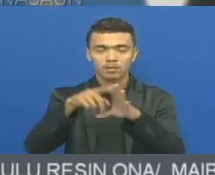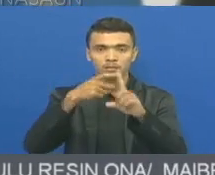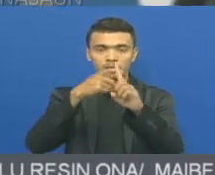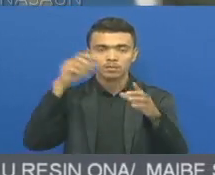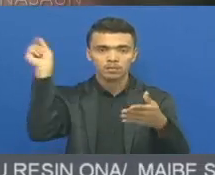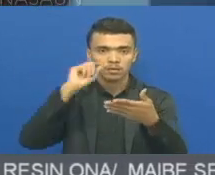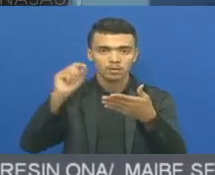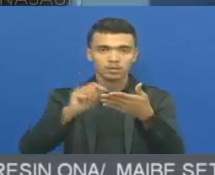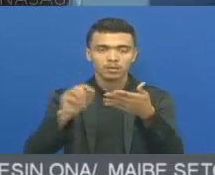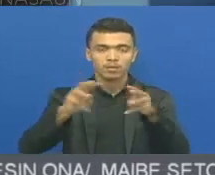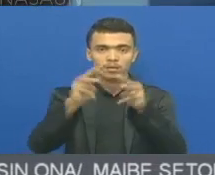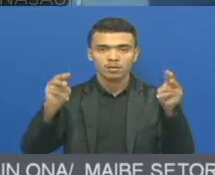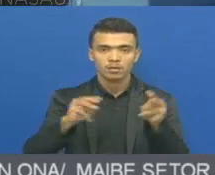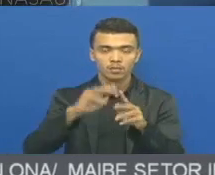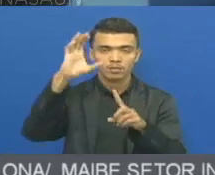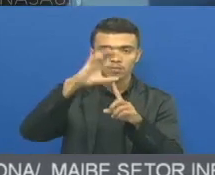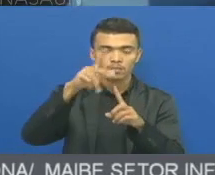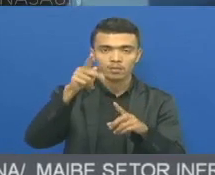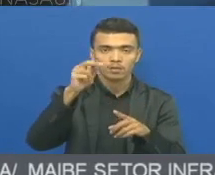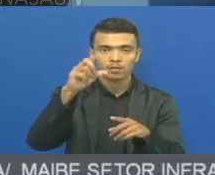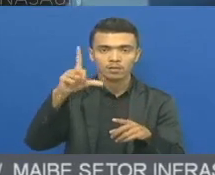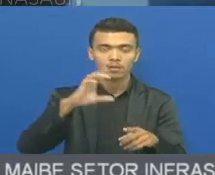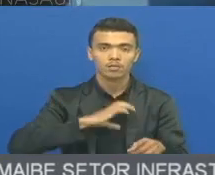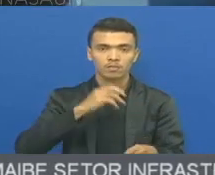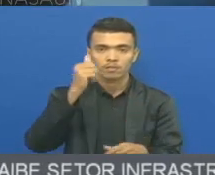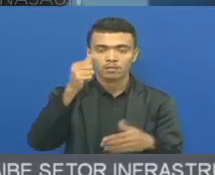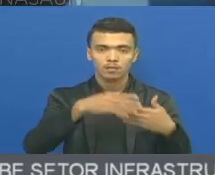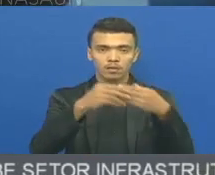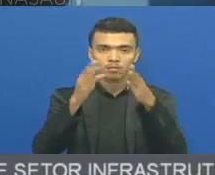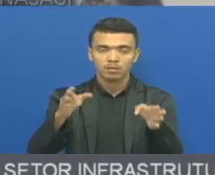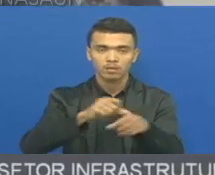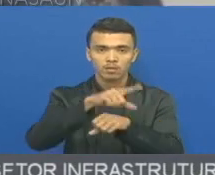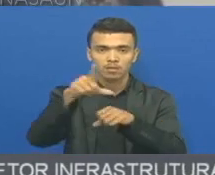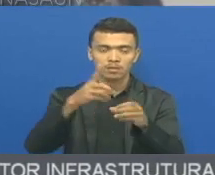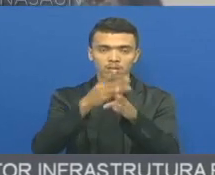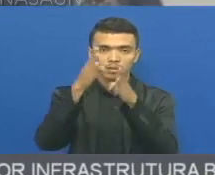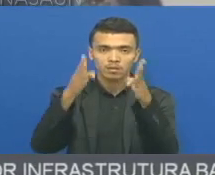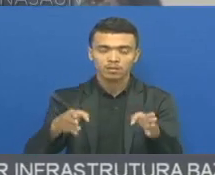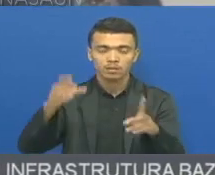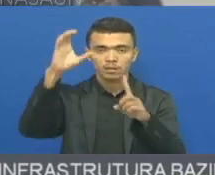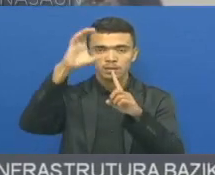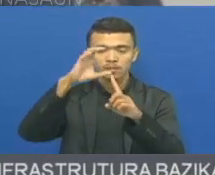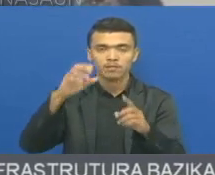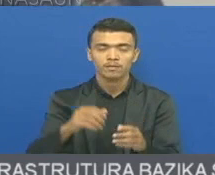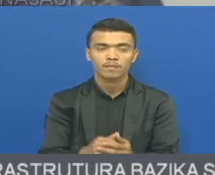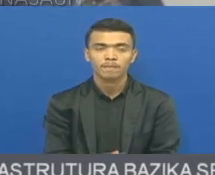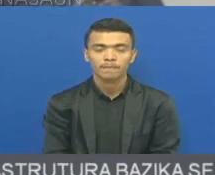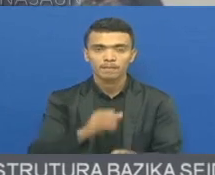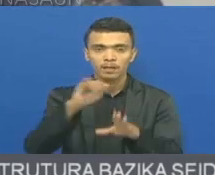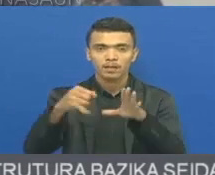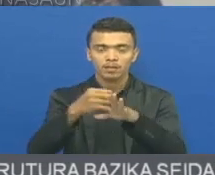secretário município, comandante Penitele Cova Lima, autoridade local, diretores, chefe de delegação territoriais,